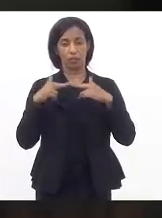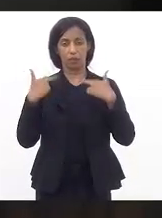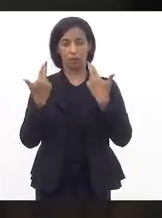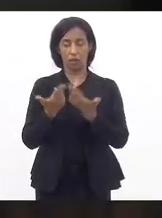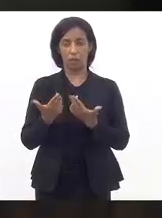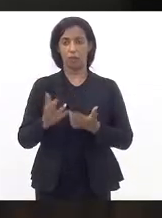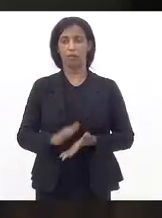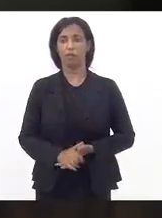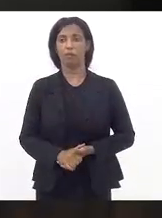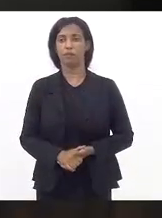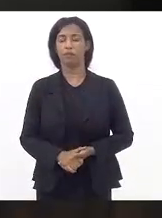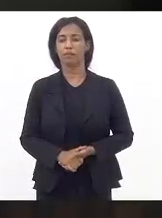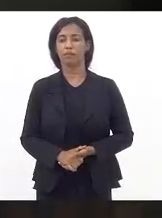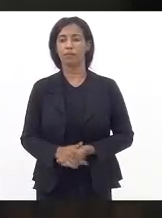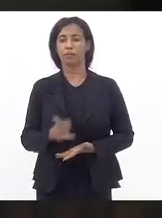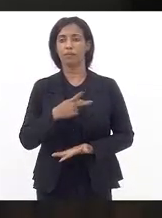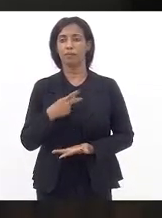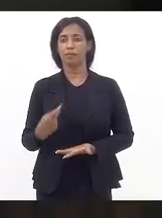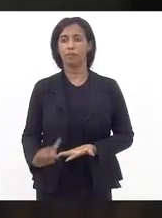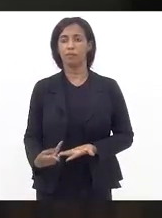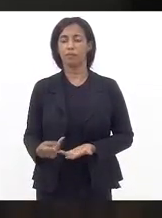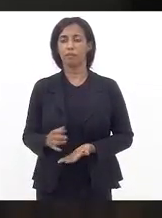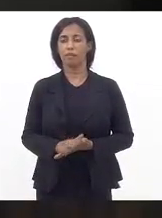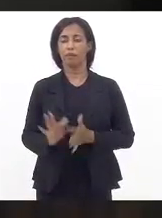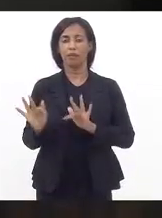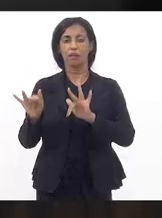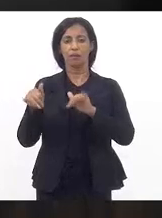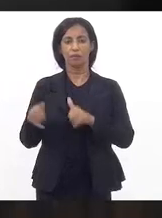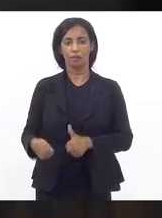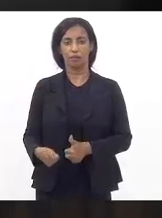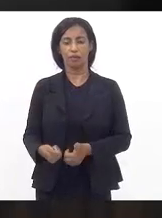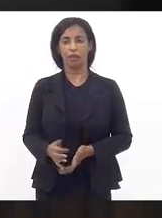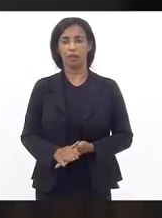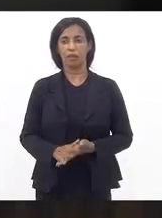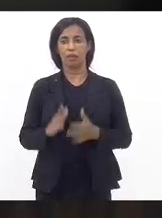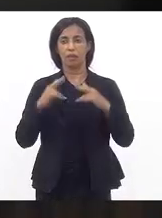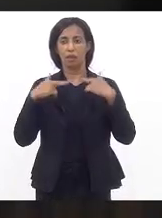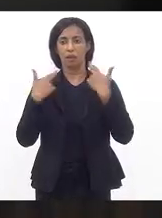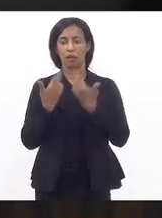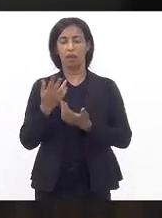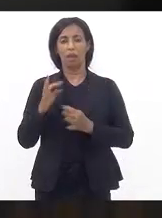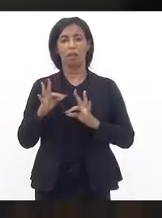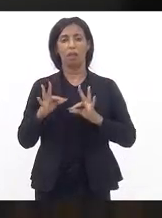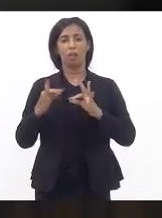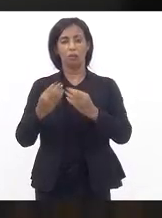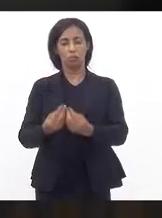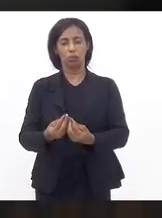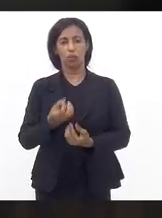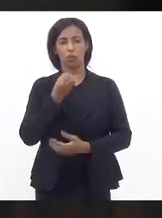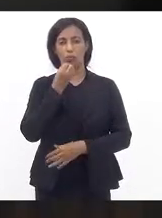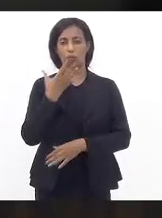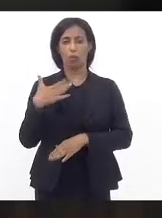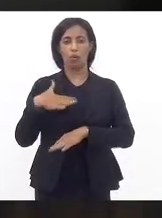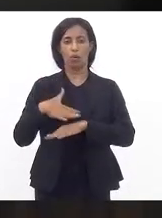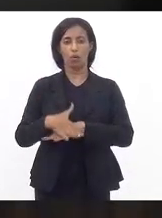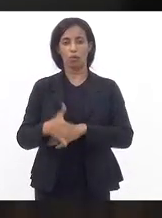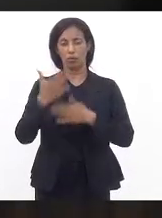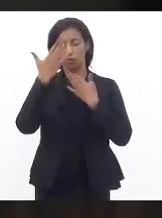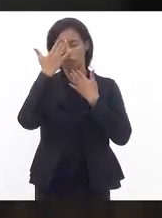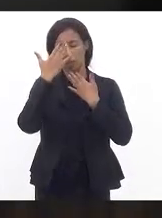sessão está unidade do dia a presidência encerra a presente sessão Tenham todos uma boa noite